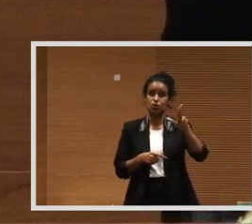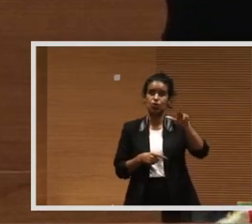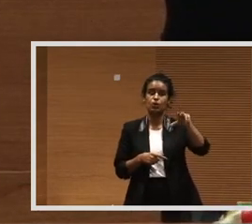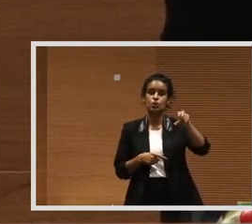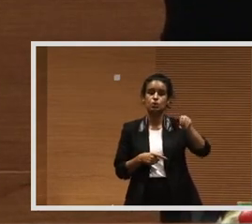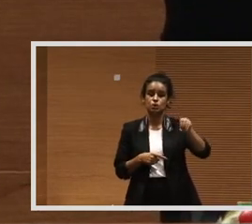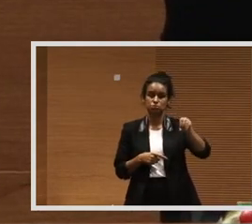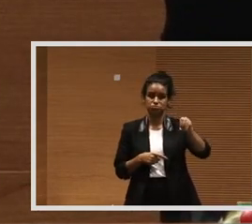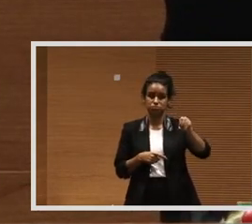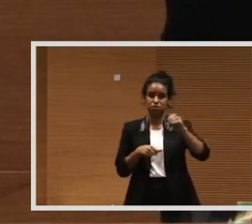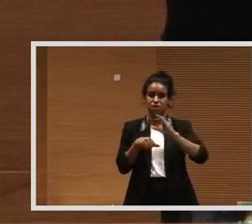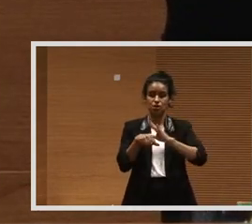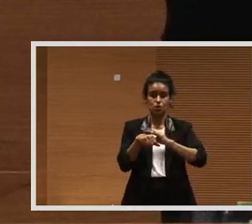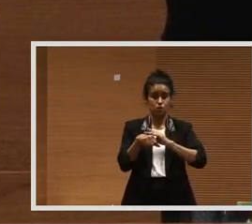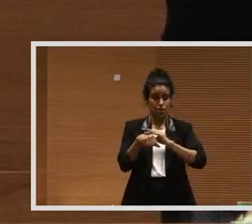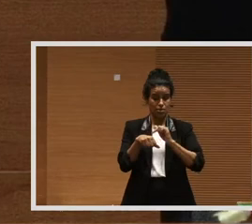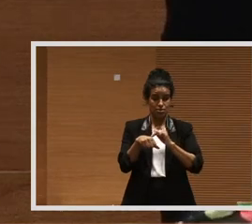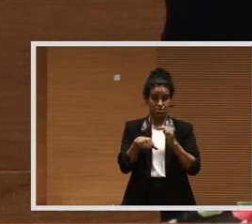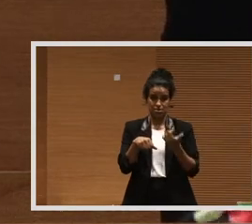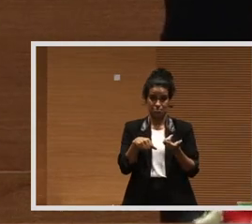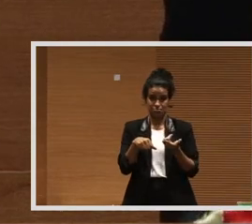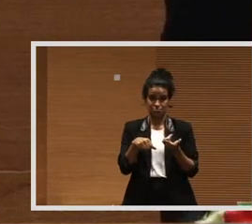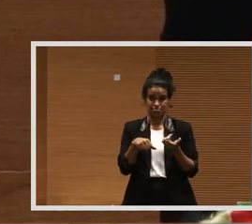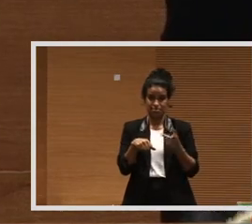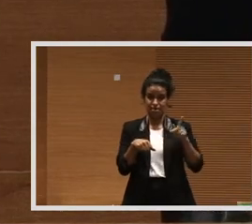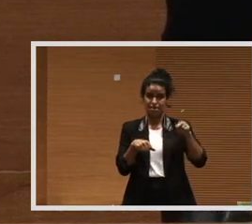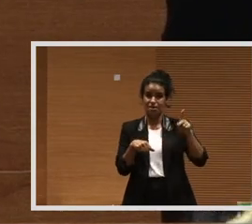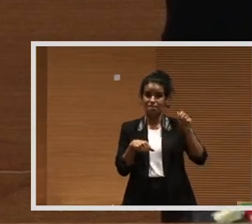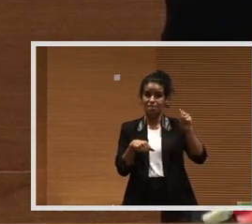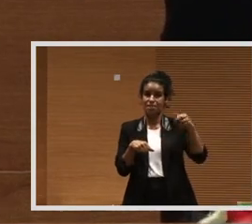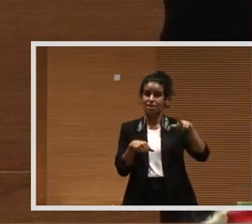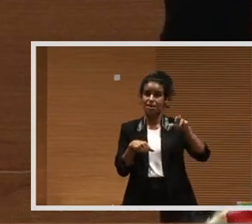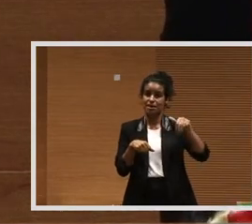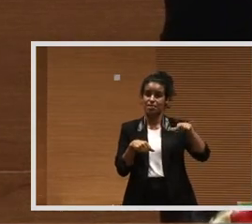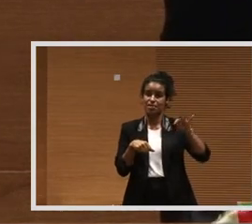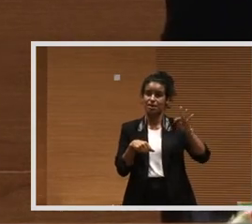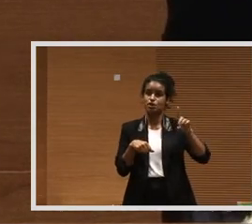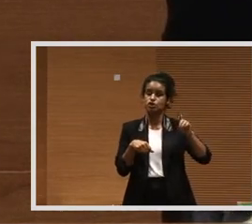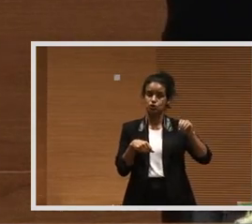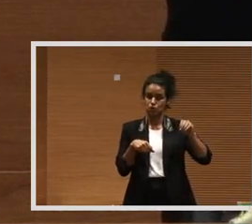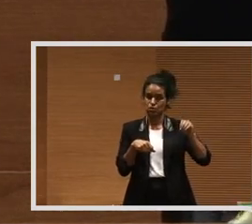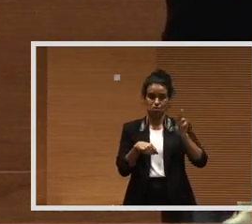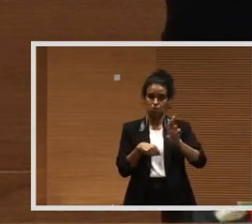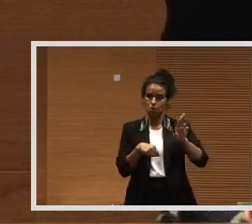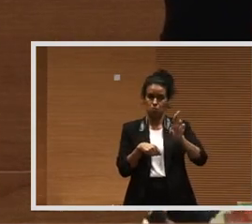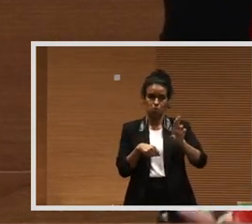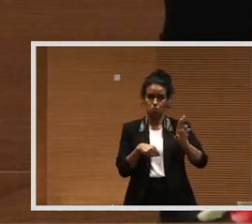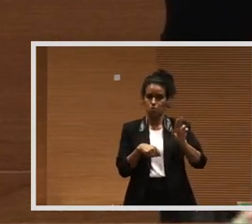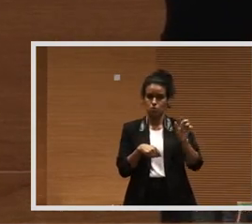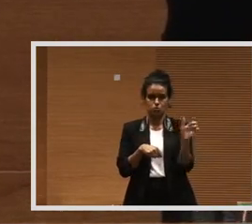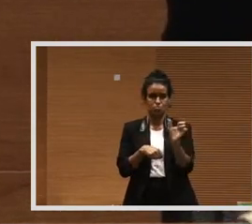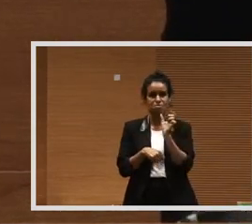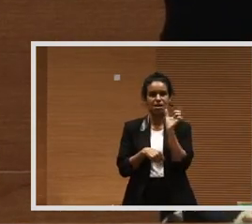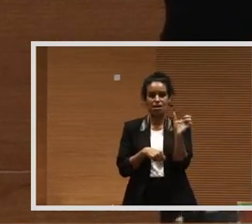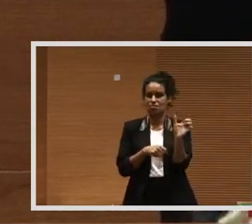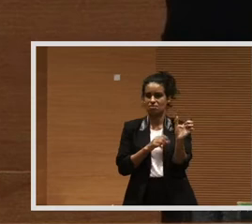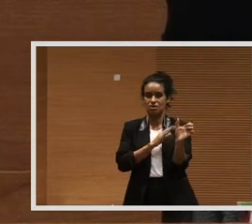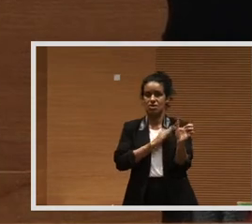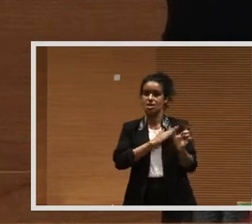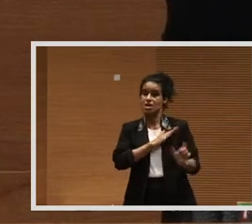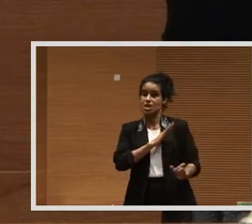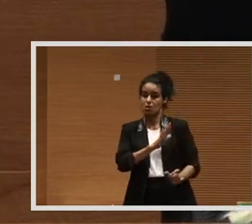não uso a expressão paramédico porque eu acho que ela é depreciativa, estou usando conscientemente. Tá? Ela surge